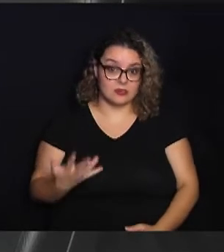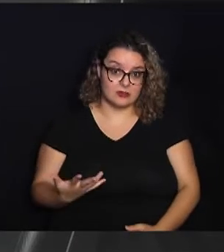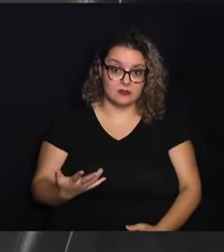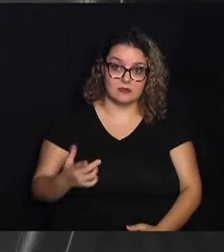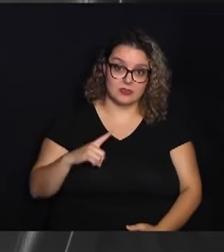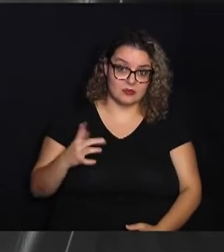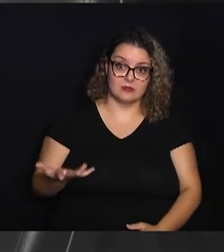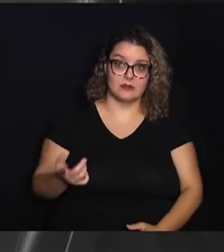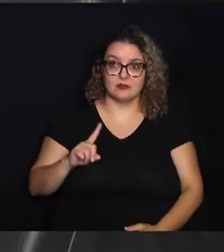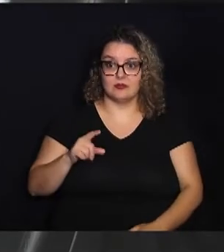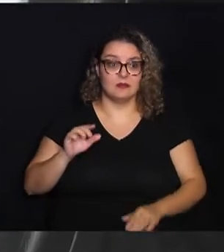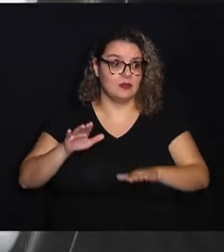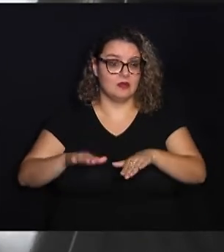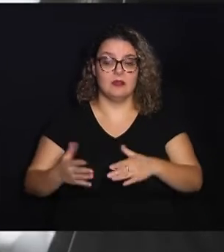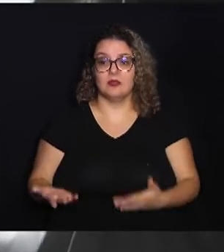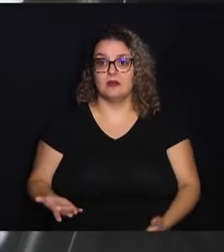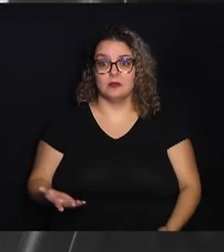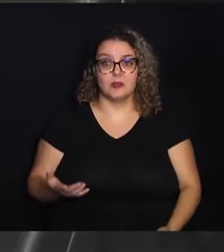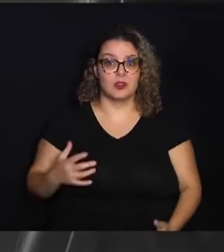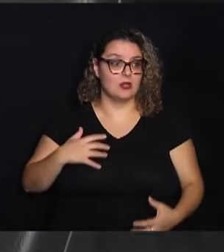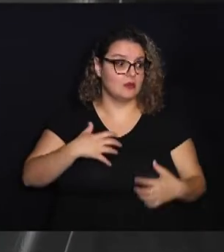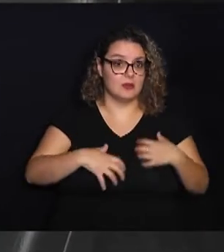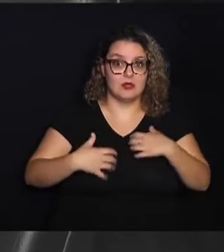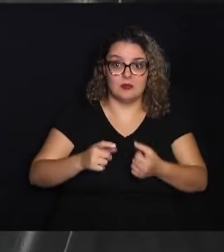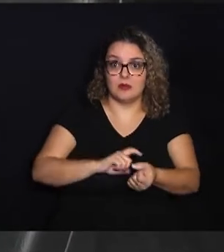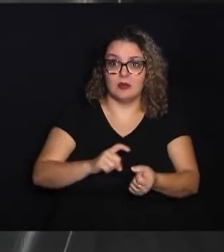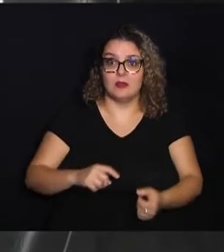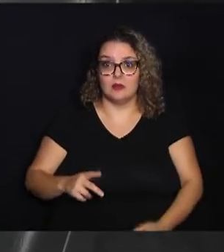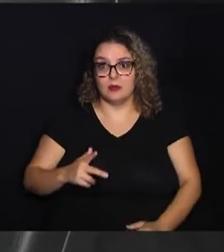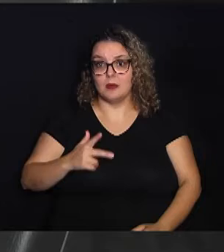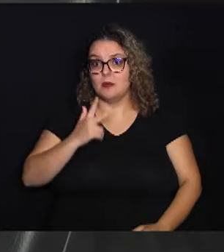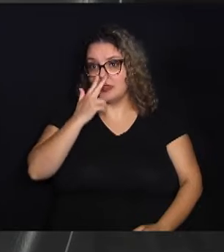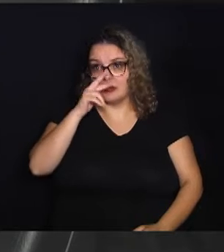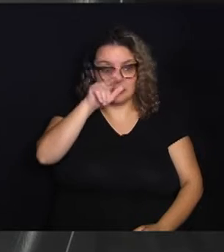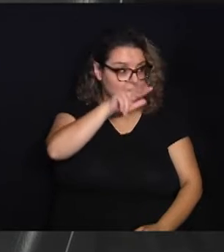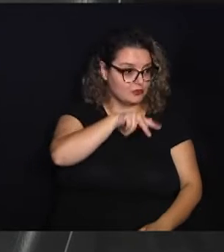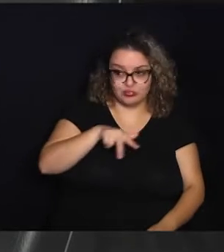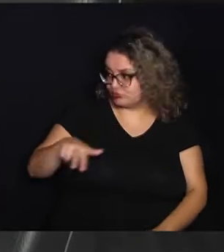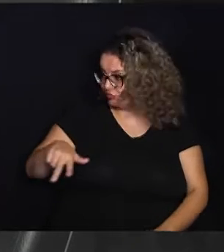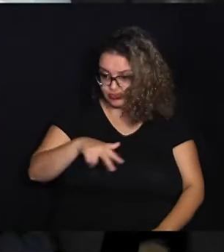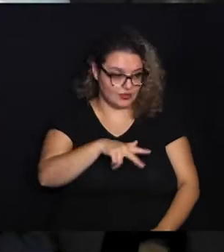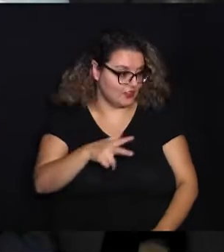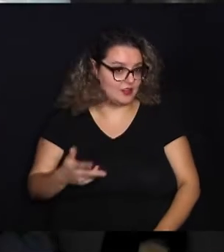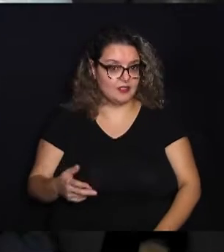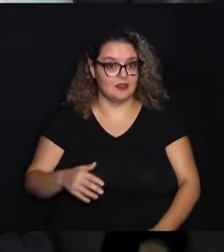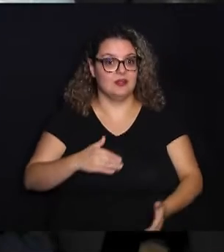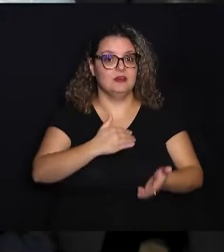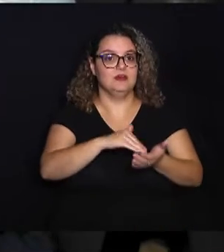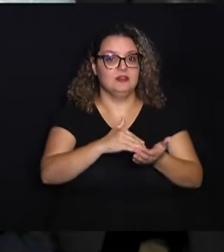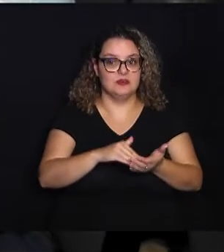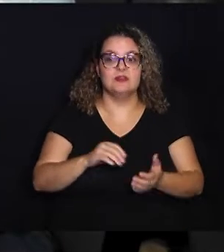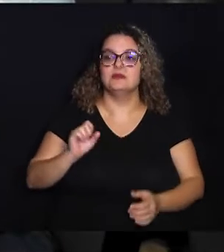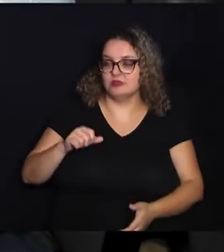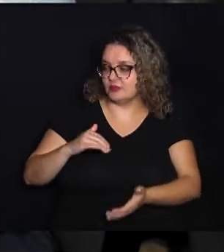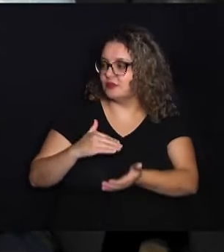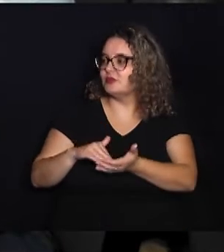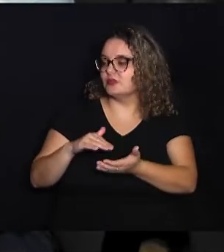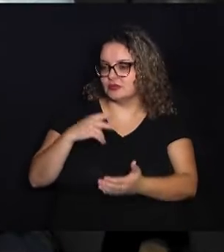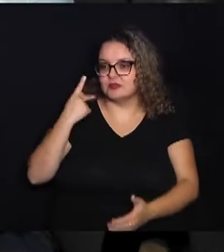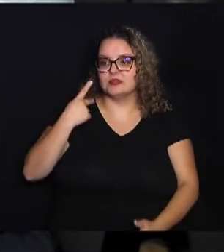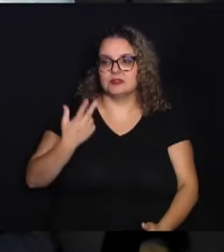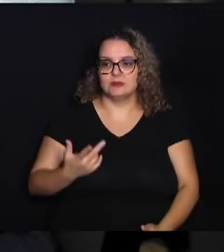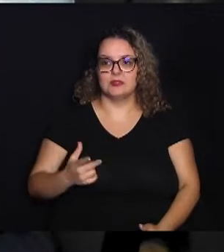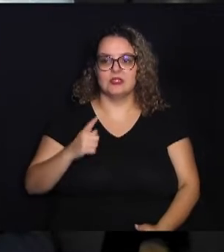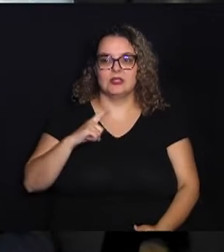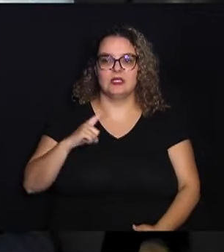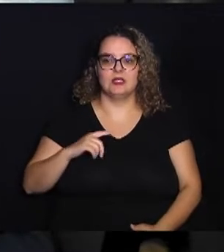sair, eu não vou ficar aqui. Que a gente ficou tudo parecendo barata tonta. Vocês ficaram o quê? No escritório político? A gente ficou no escritório político, né, que tinha